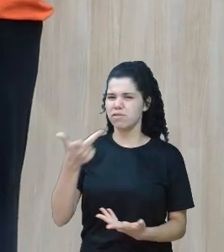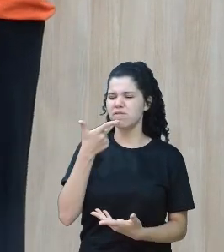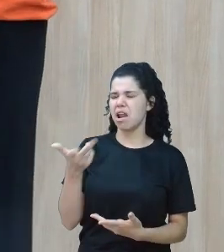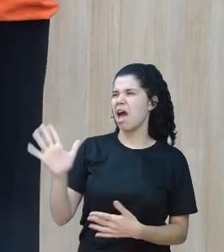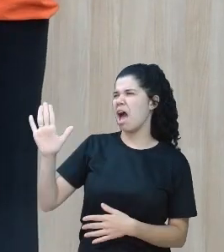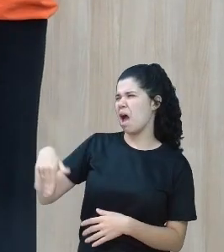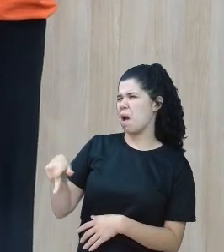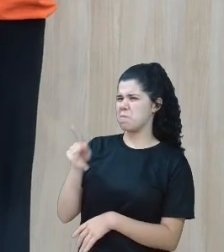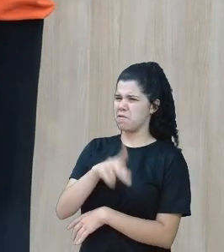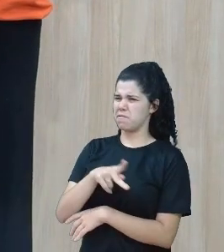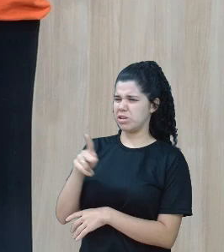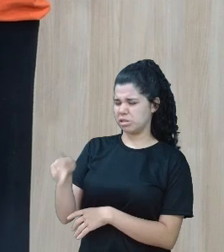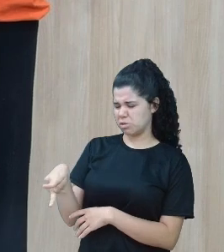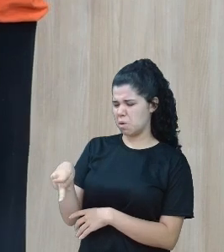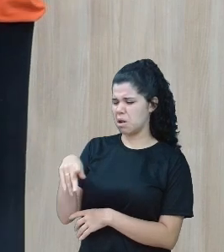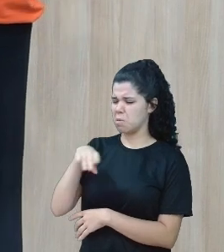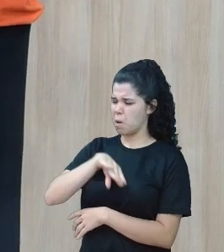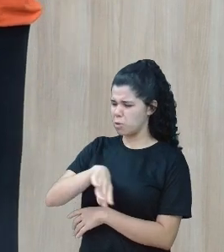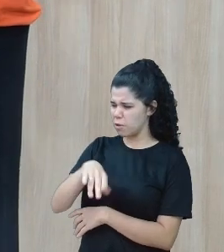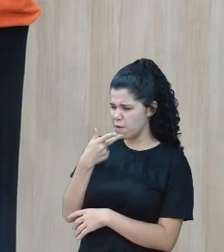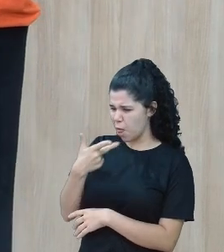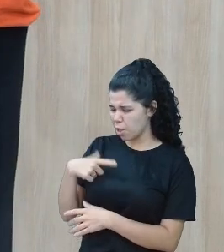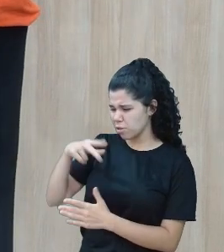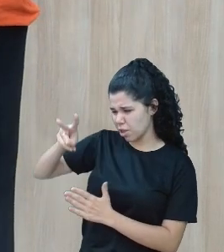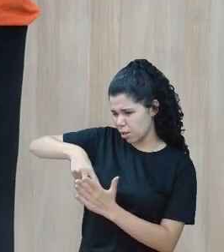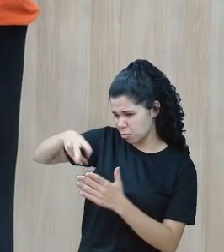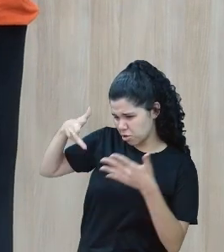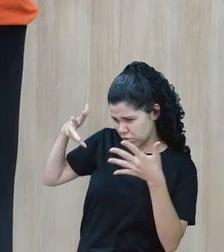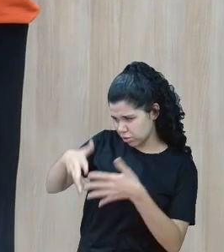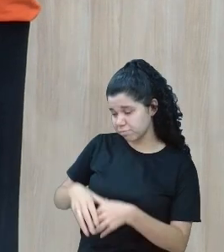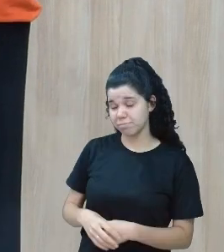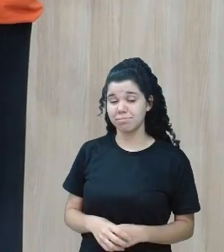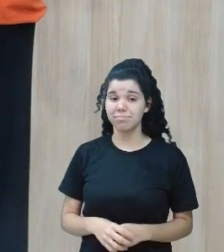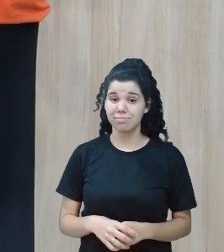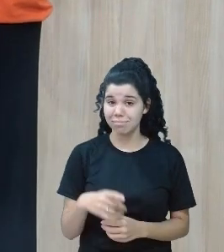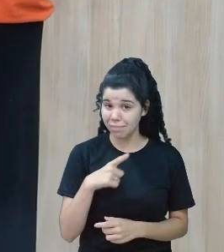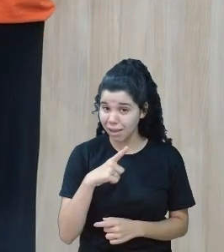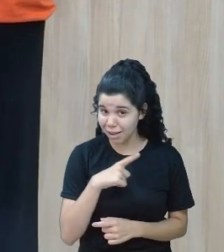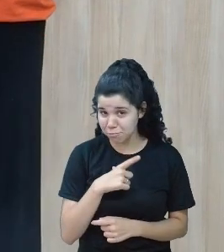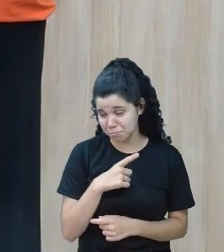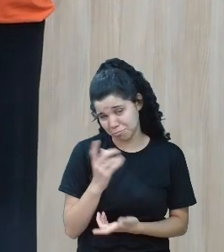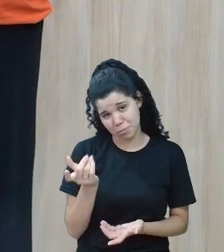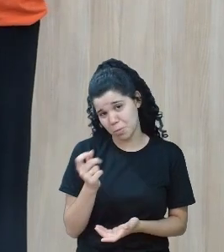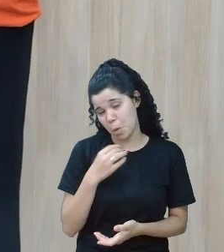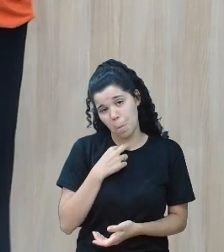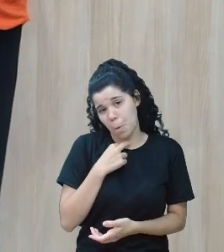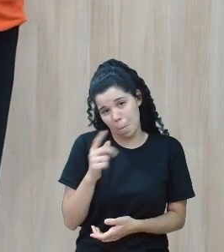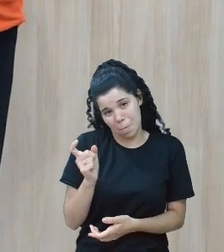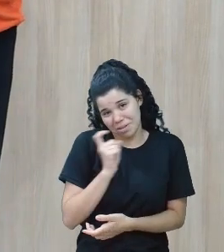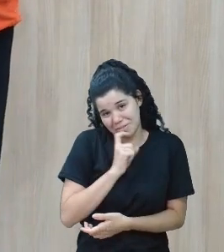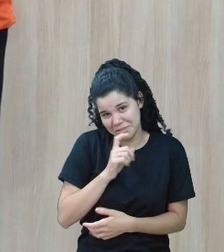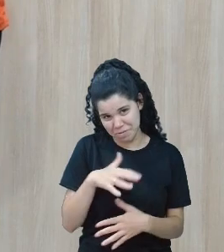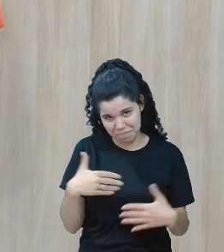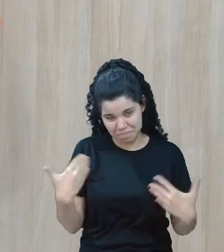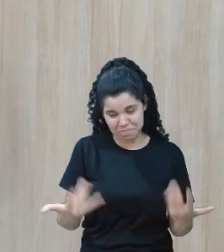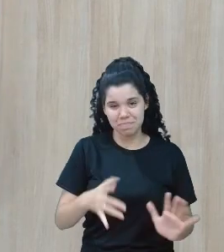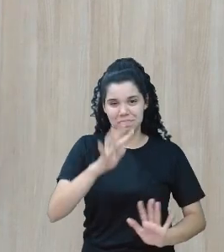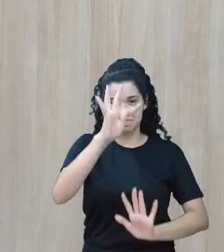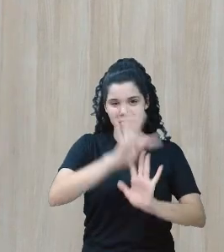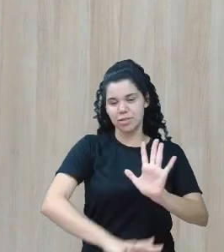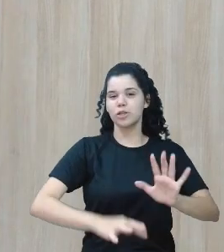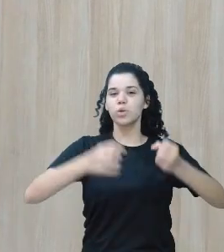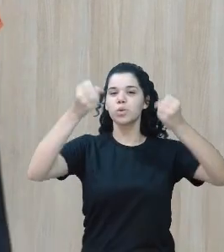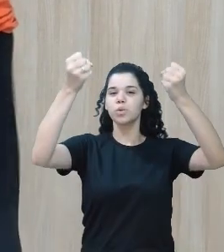professora de português dizendo que tem leitura chata. Tem sim. Não vou mentir para vocês. E esse texto, ele vem